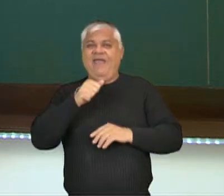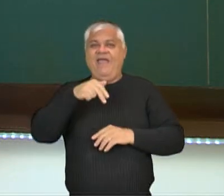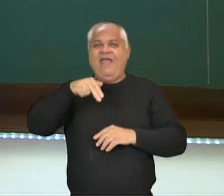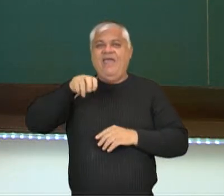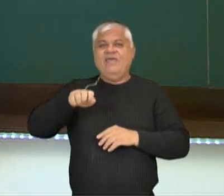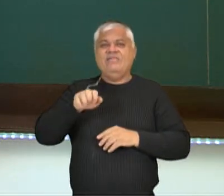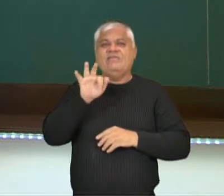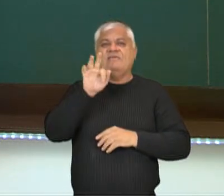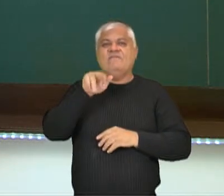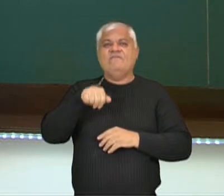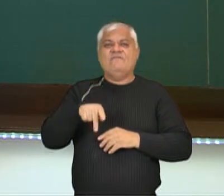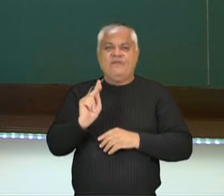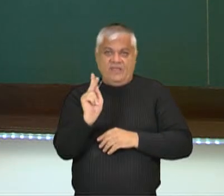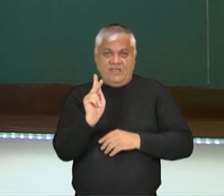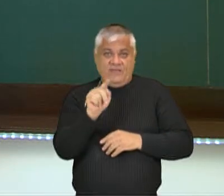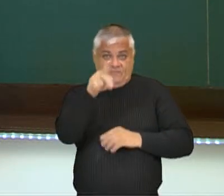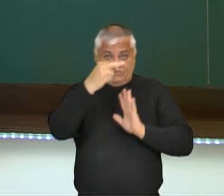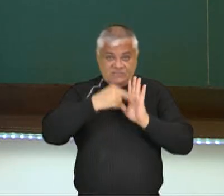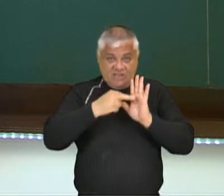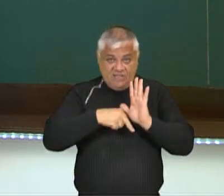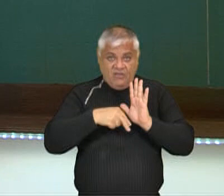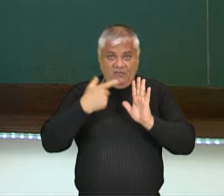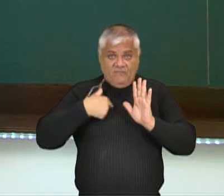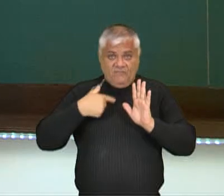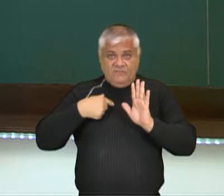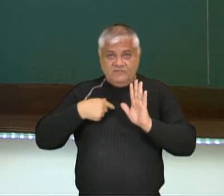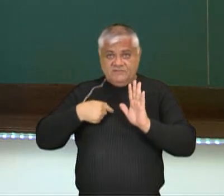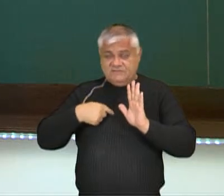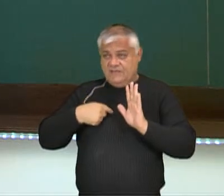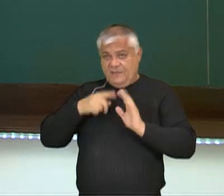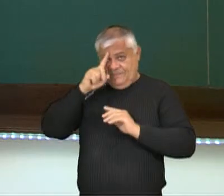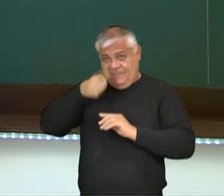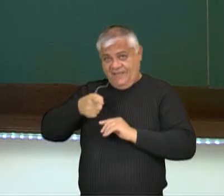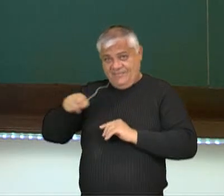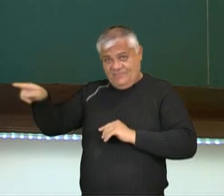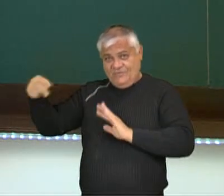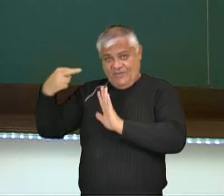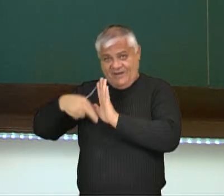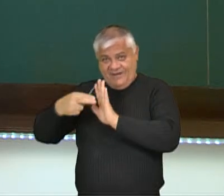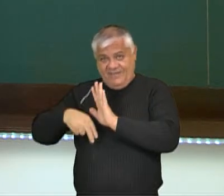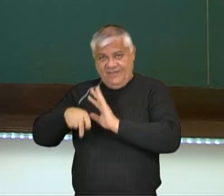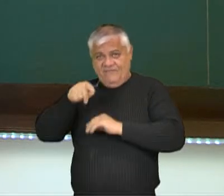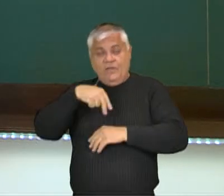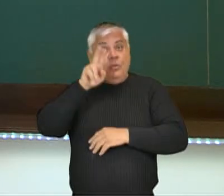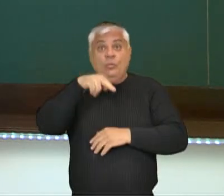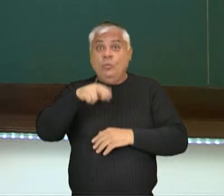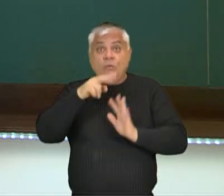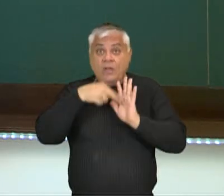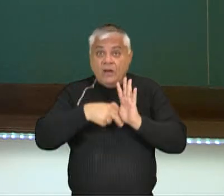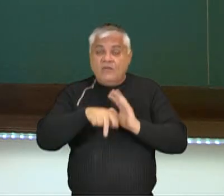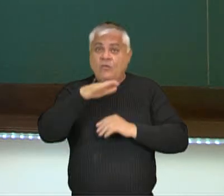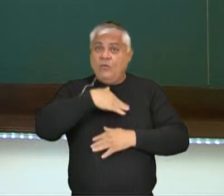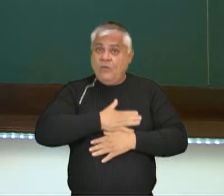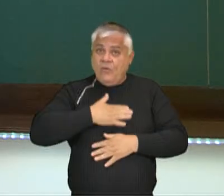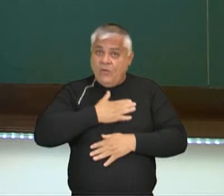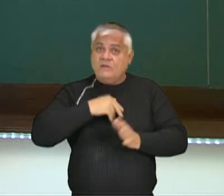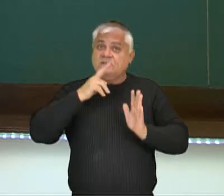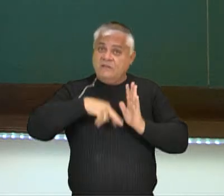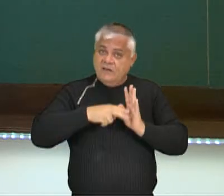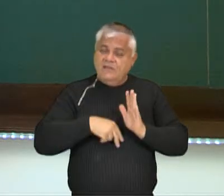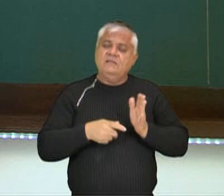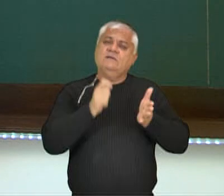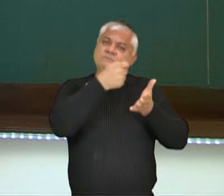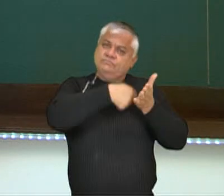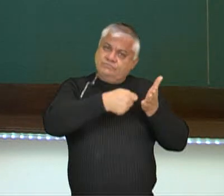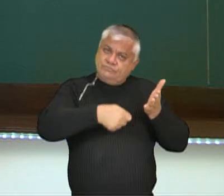já leu, você recomenda? E se você não leu, você gostaria de ler? Então escreva aí, né? Você vai fazer